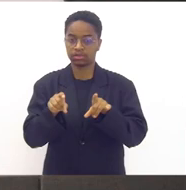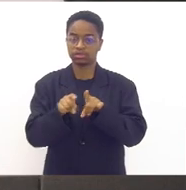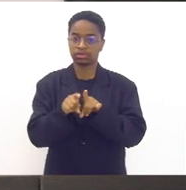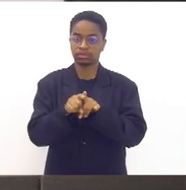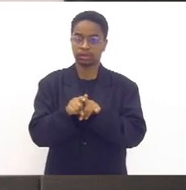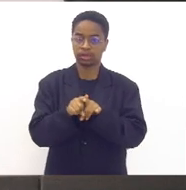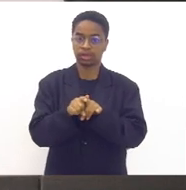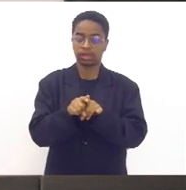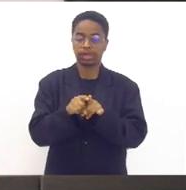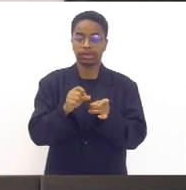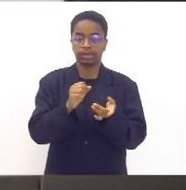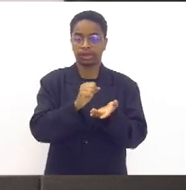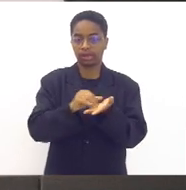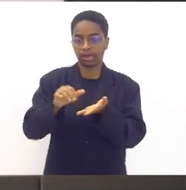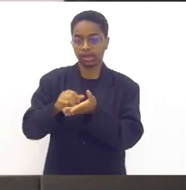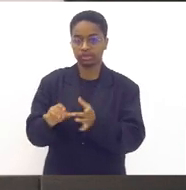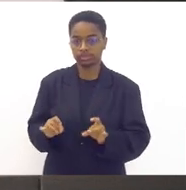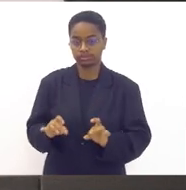encargos especiais,